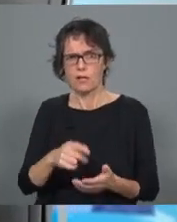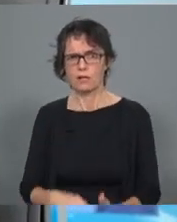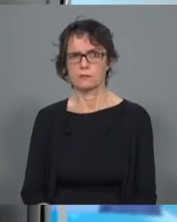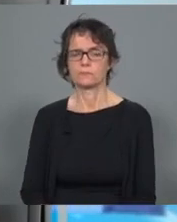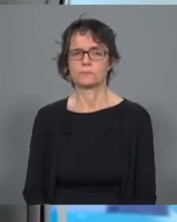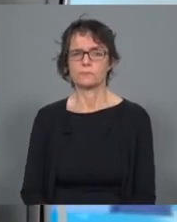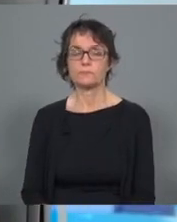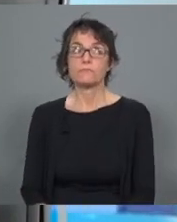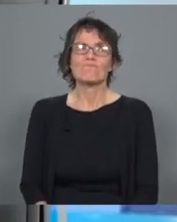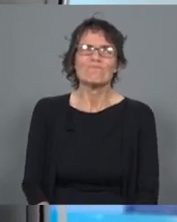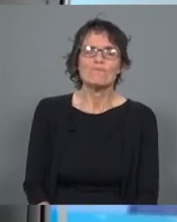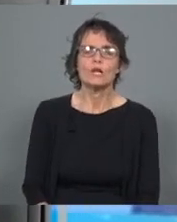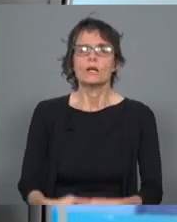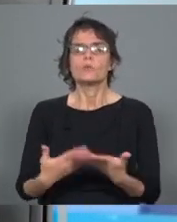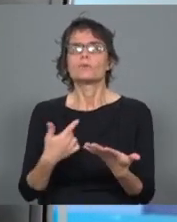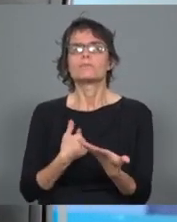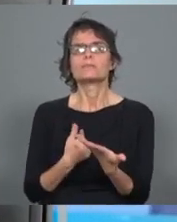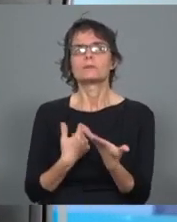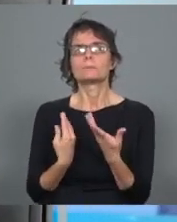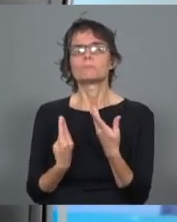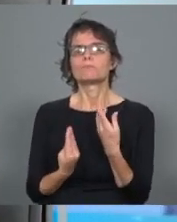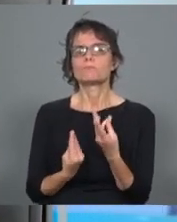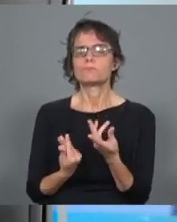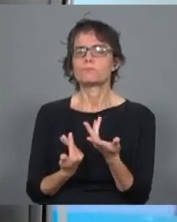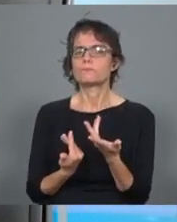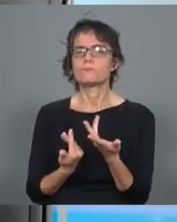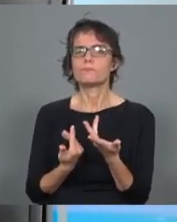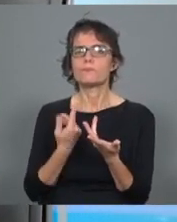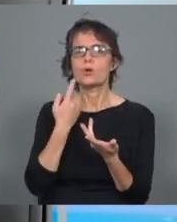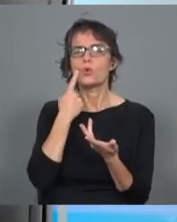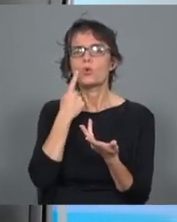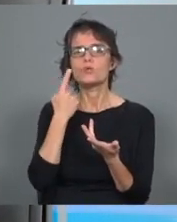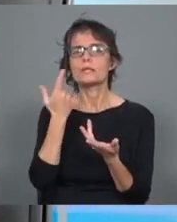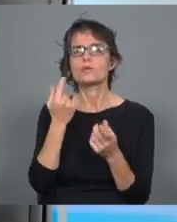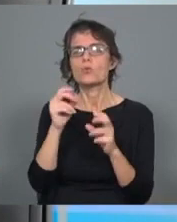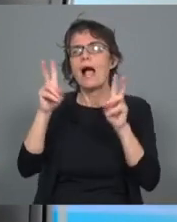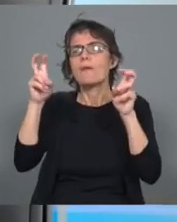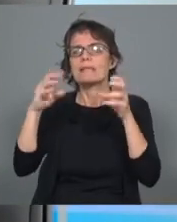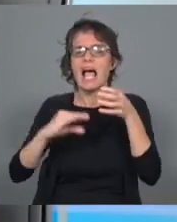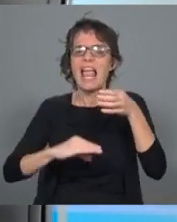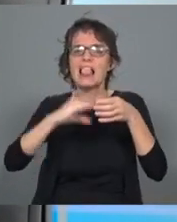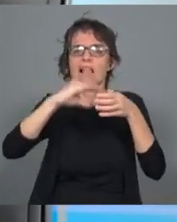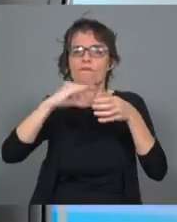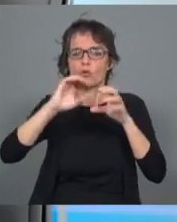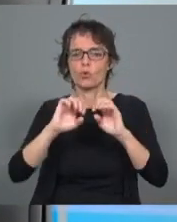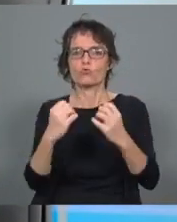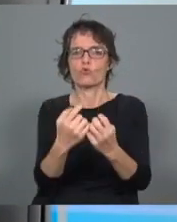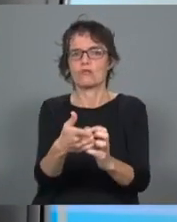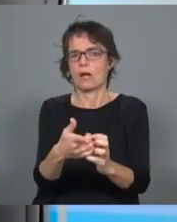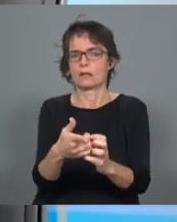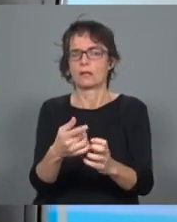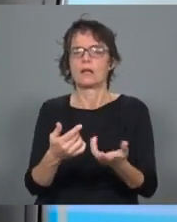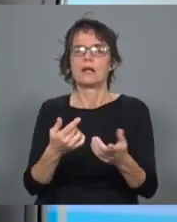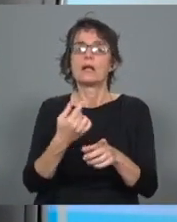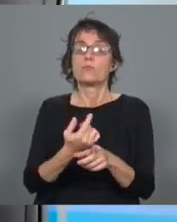eu conheço a expressão, mas nunca conheci nenhum elevador social de facto, porque se houvesse, alguns já